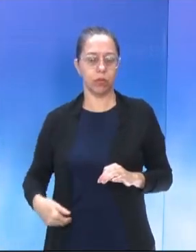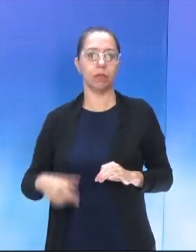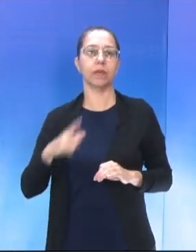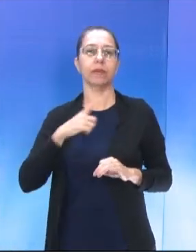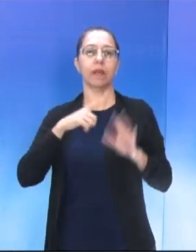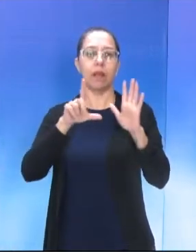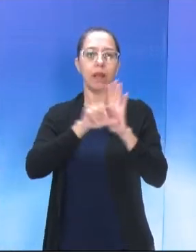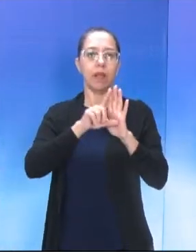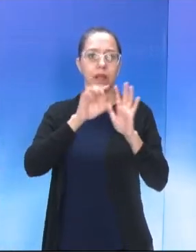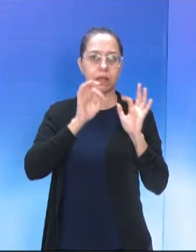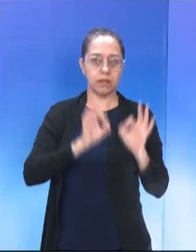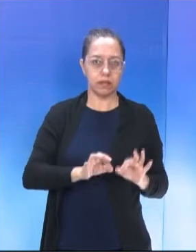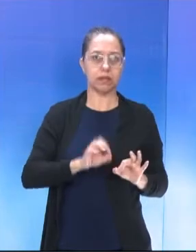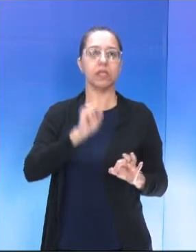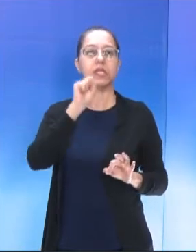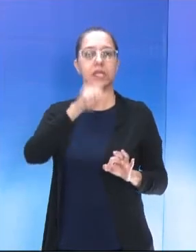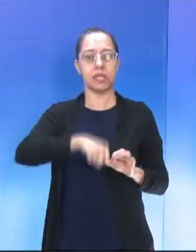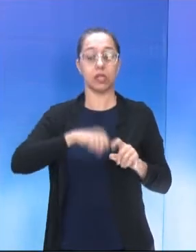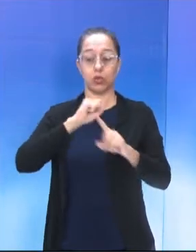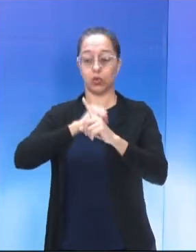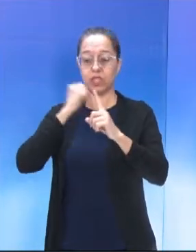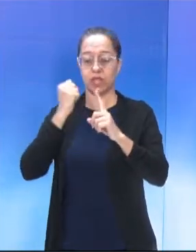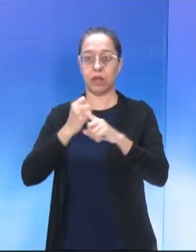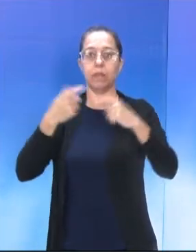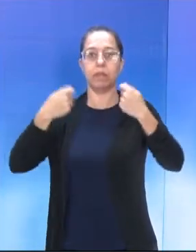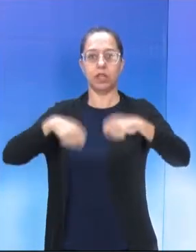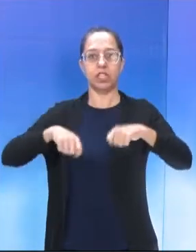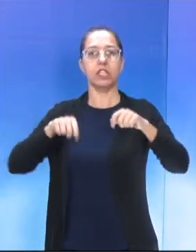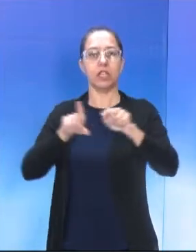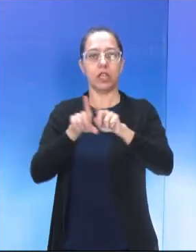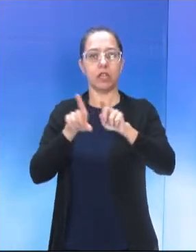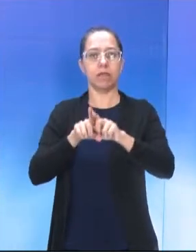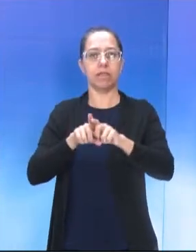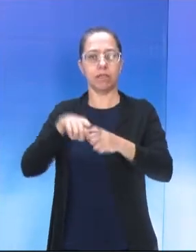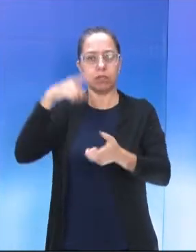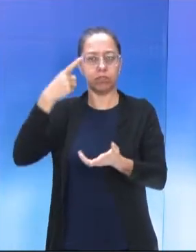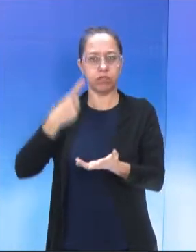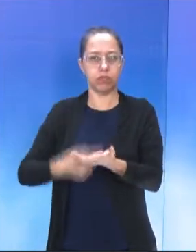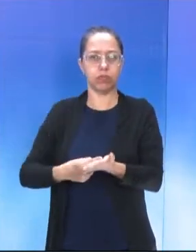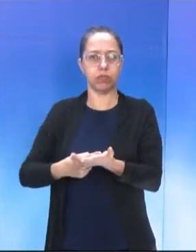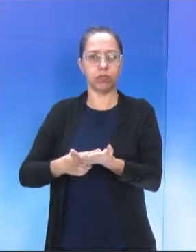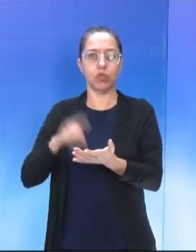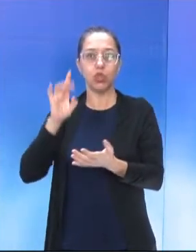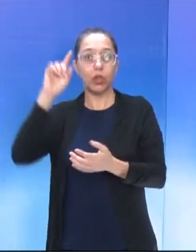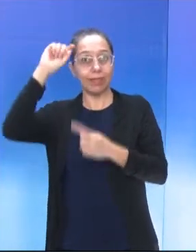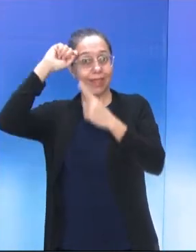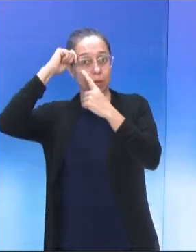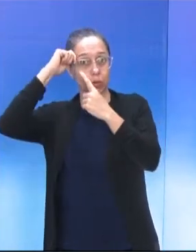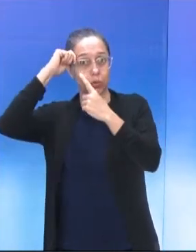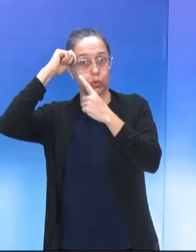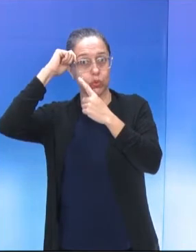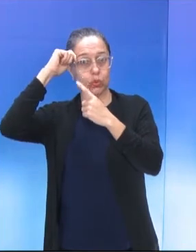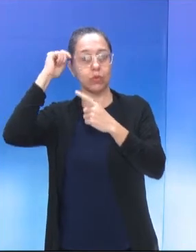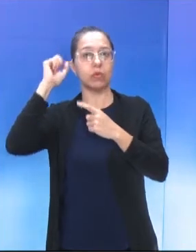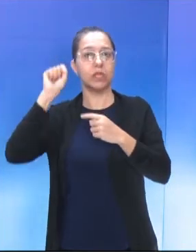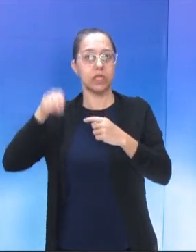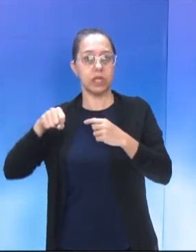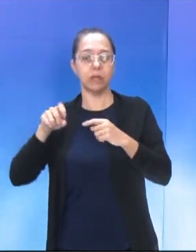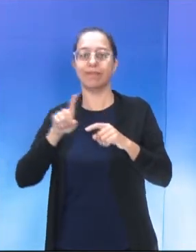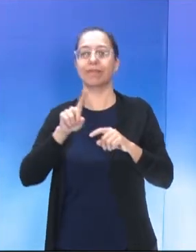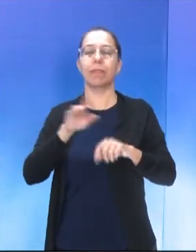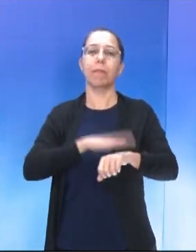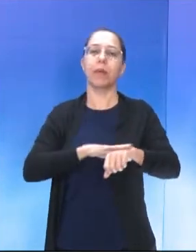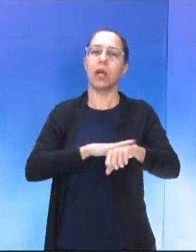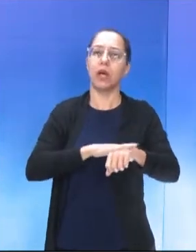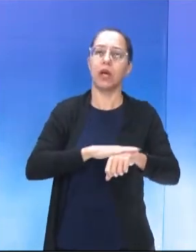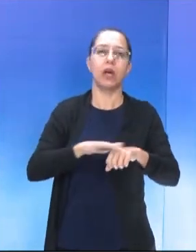A sociedade precisa se envolver na questão do racismo? Sim. Só negros? Não. Nós negros, os brancos,